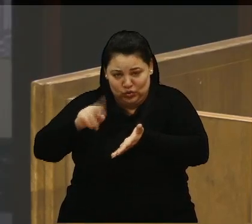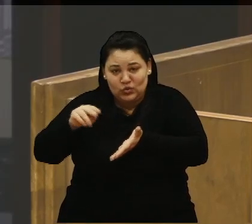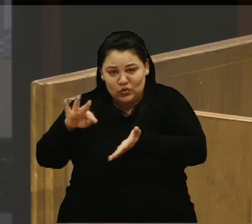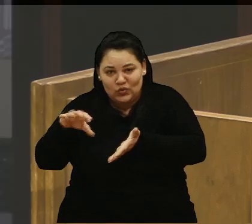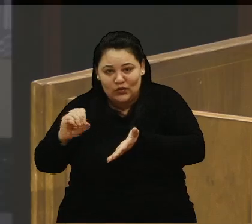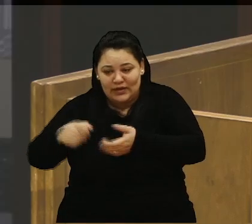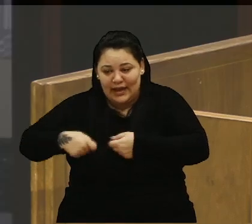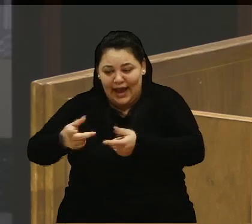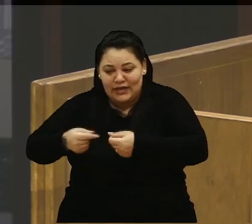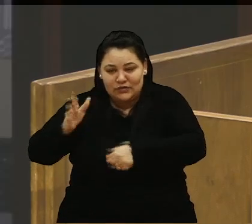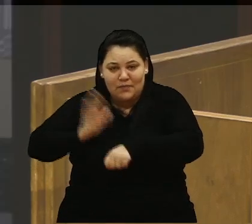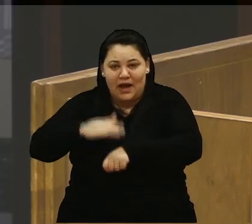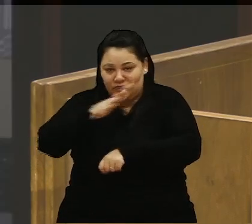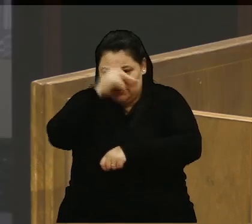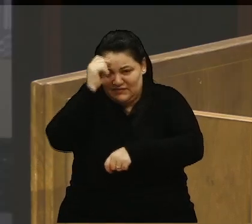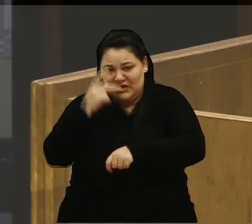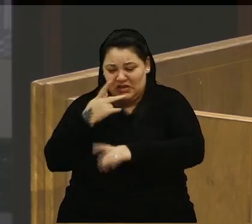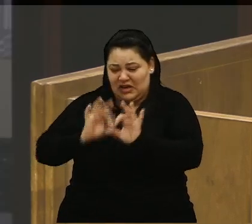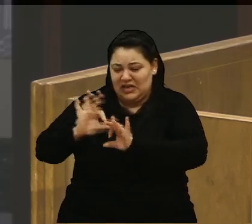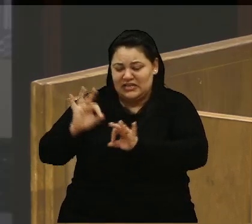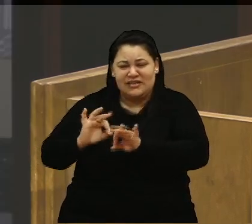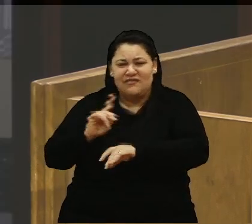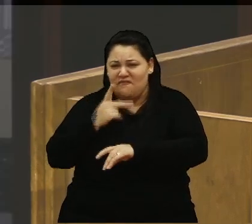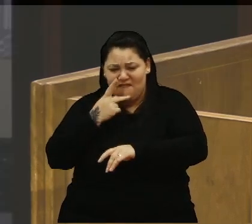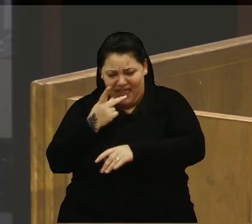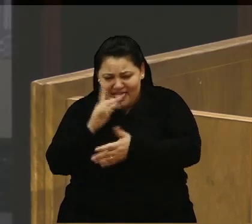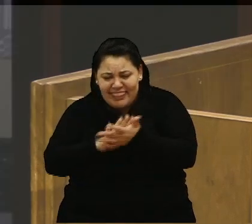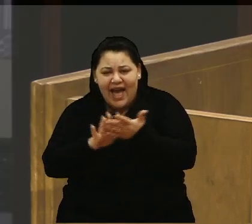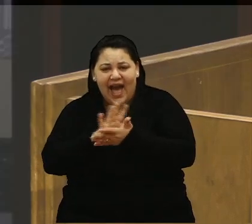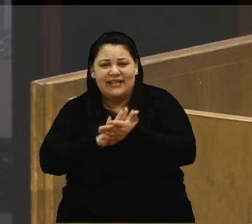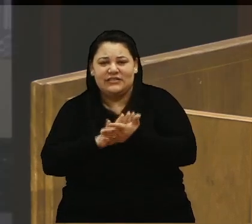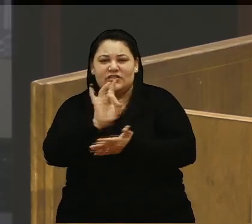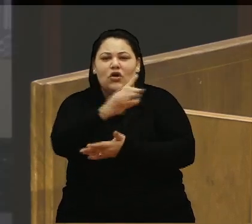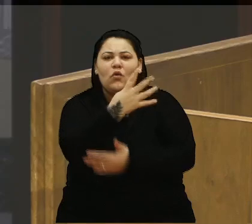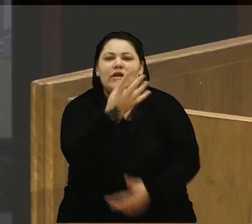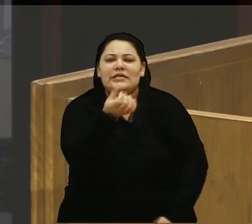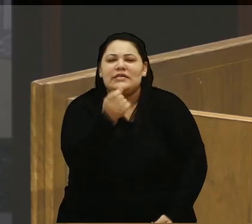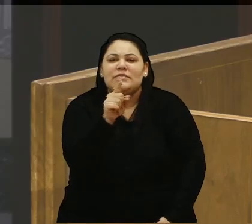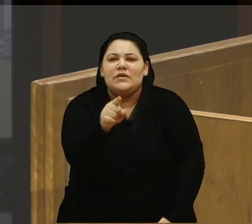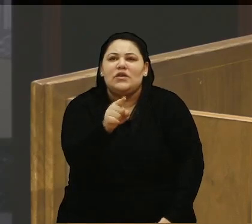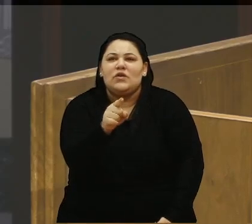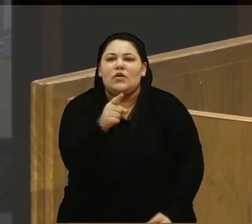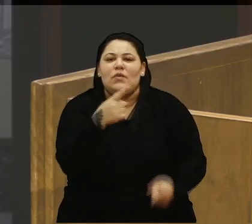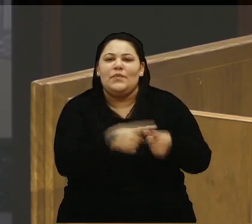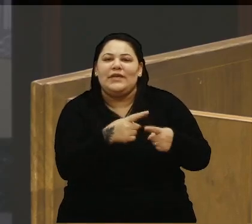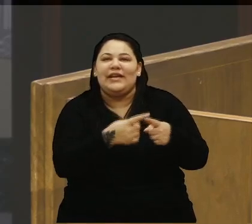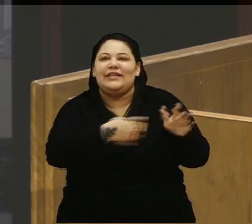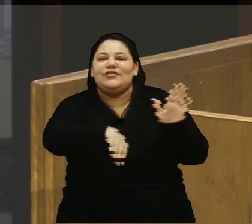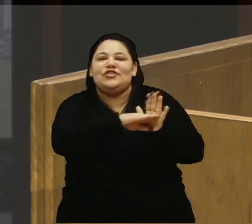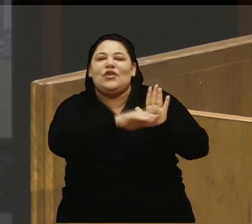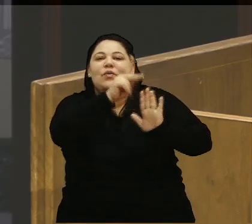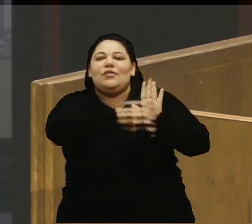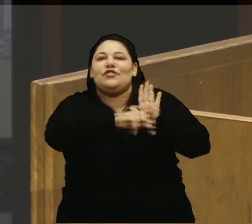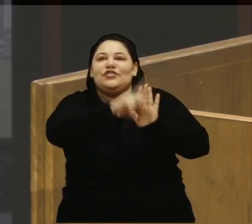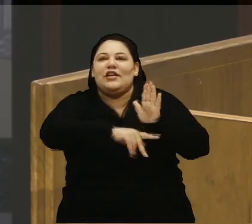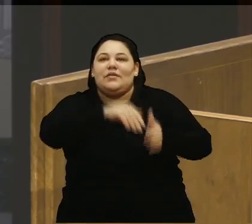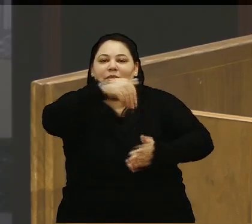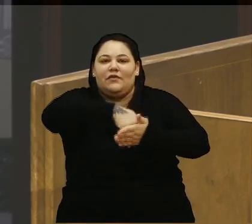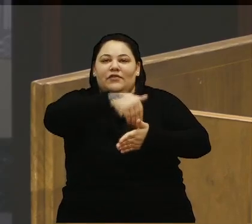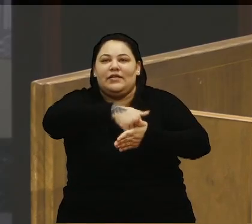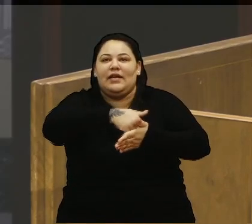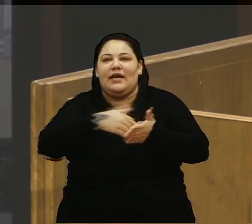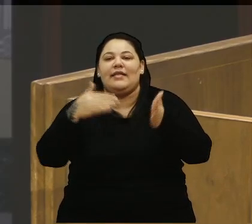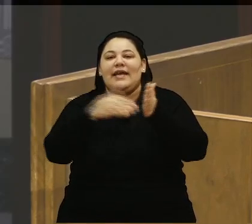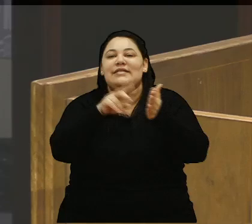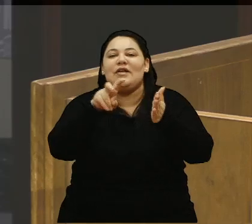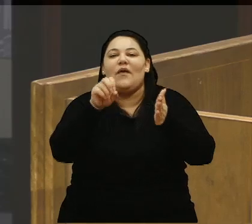Aí ele diz que planeja, não planeja nada. Por quê? Se era só os 46 mil, por que não veio o projeto aqui para nós votar só até 50 mil